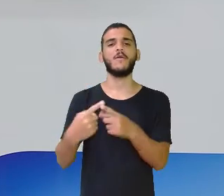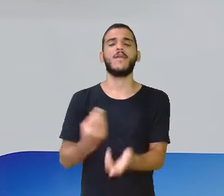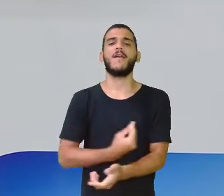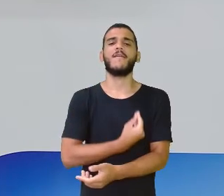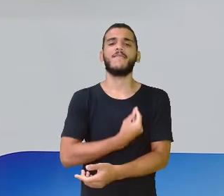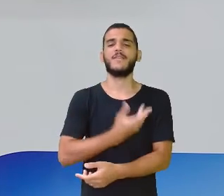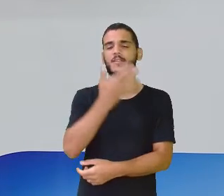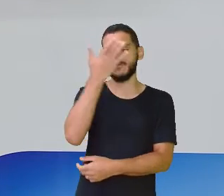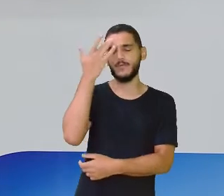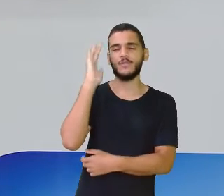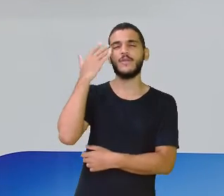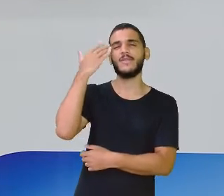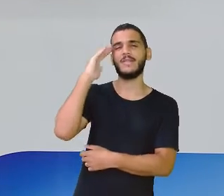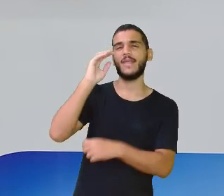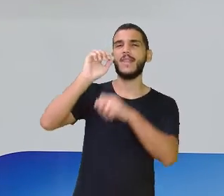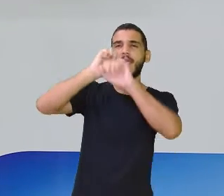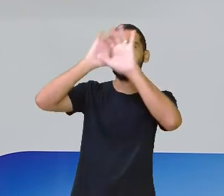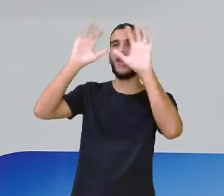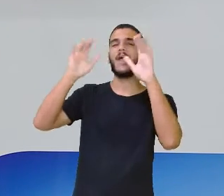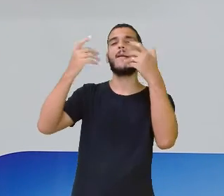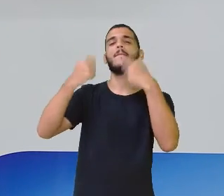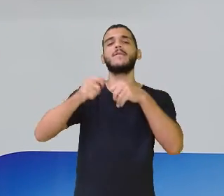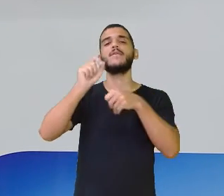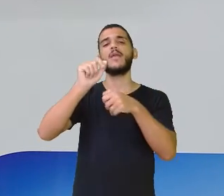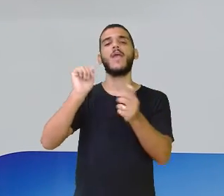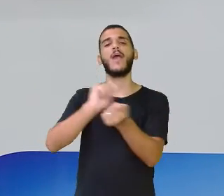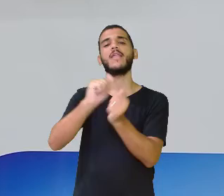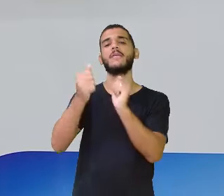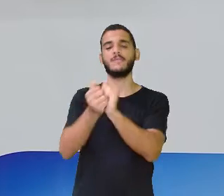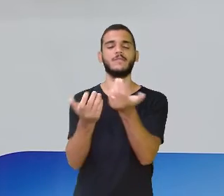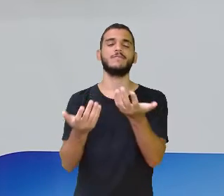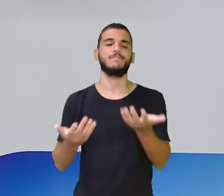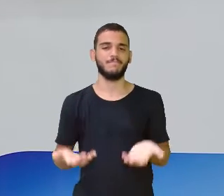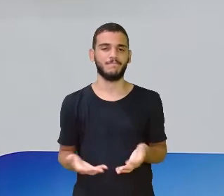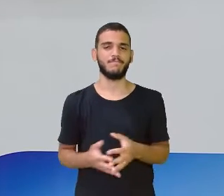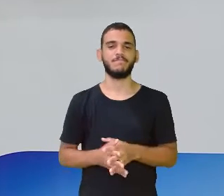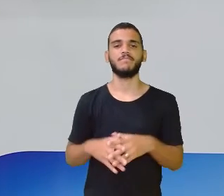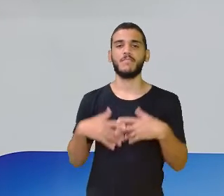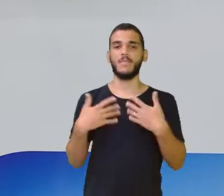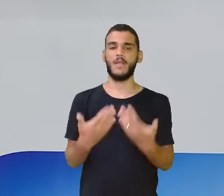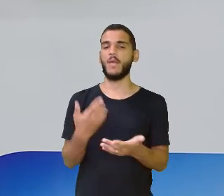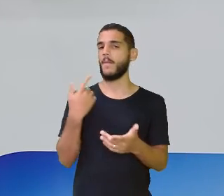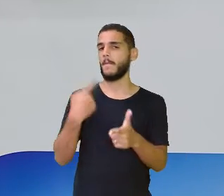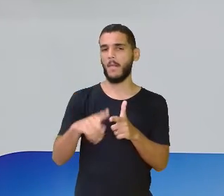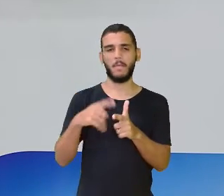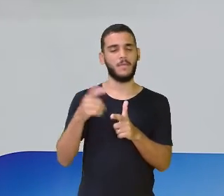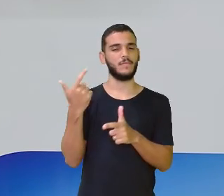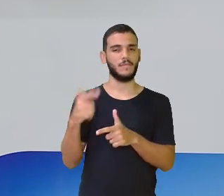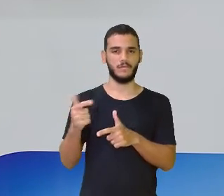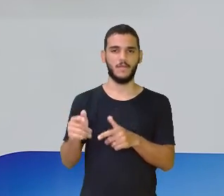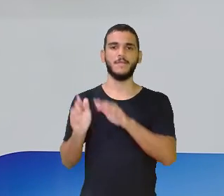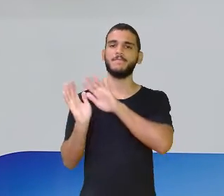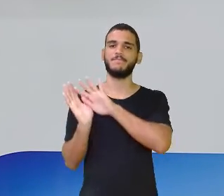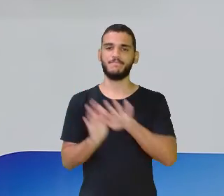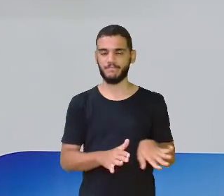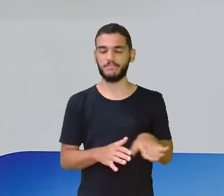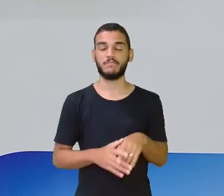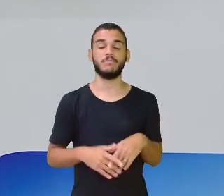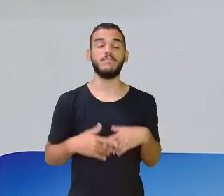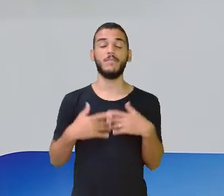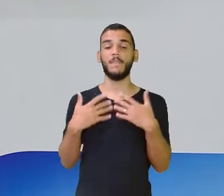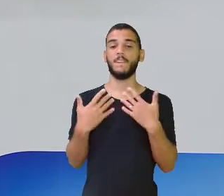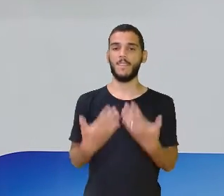pessoas entendem as coisas, então elas fazem algumas adaptações. Não tem problema, tá certo? Vamos ler um